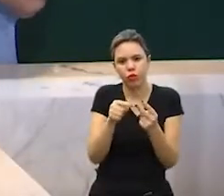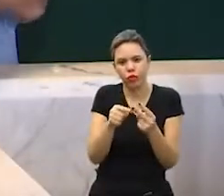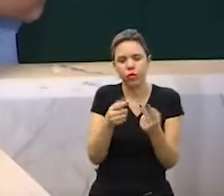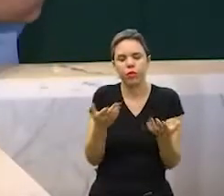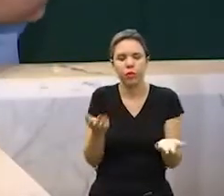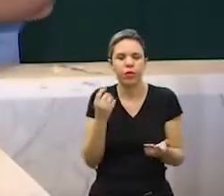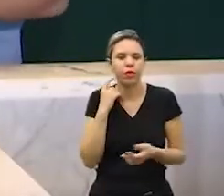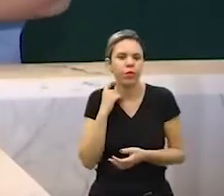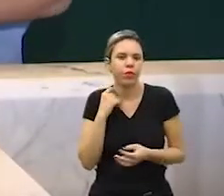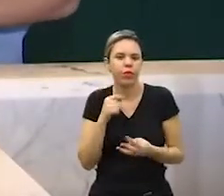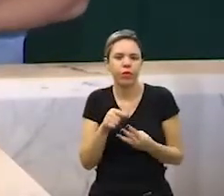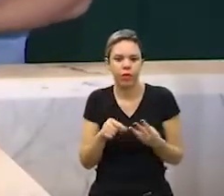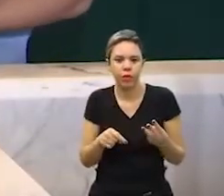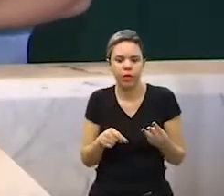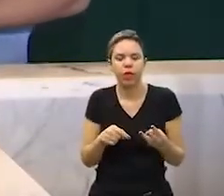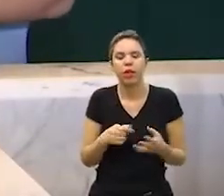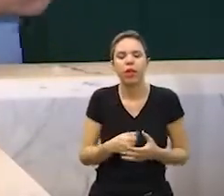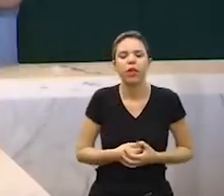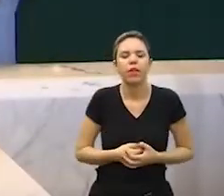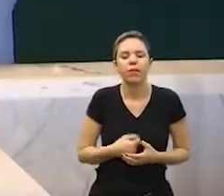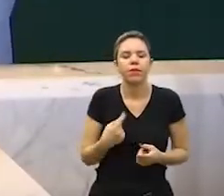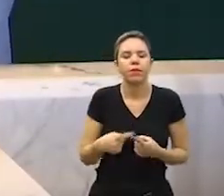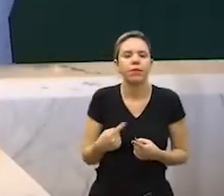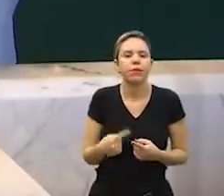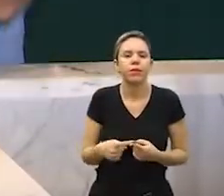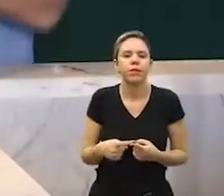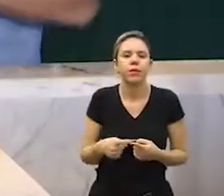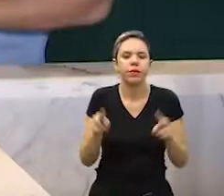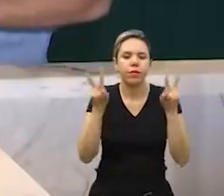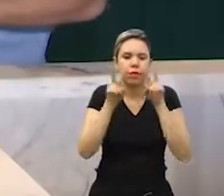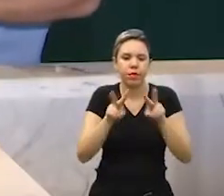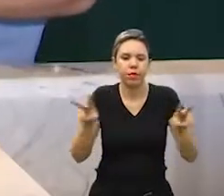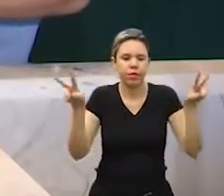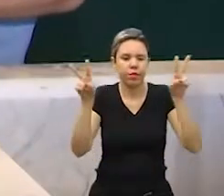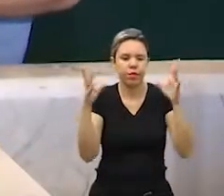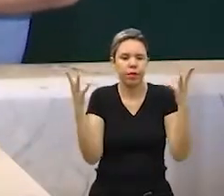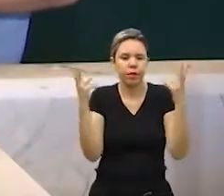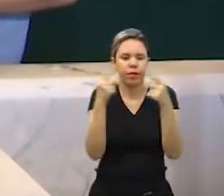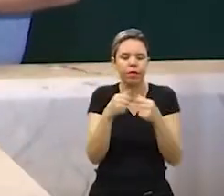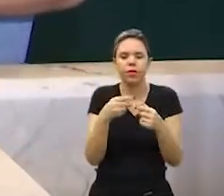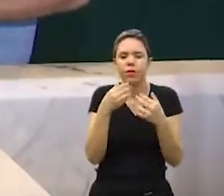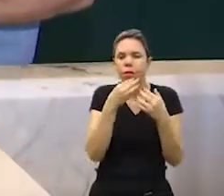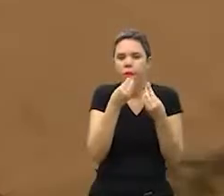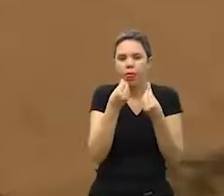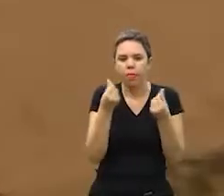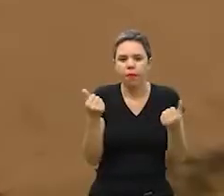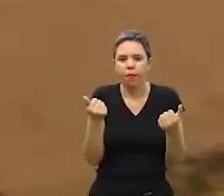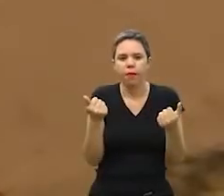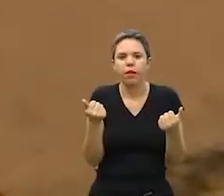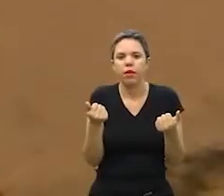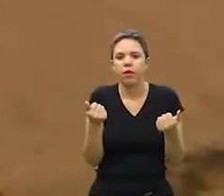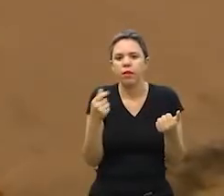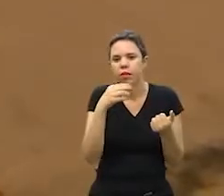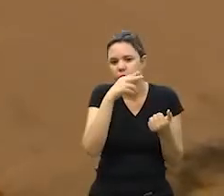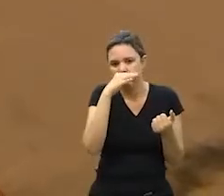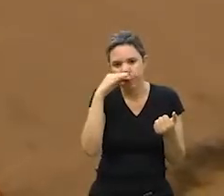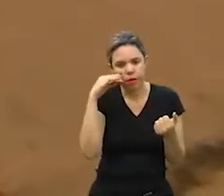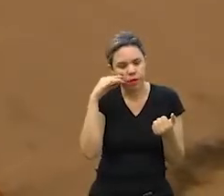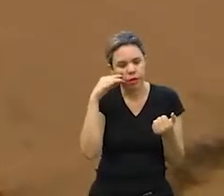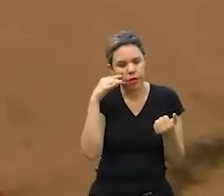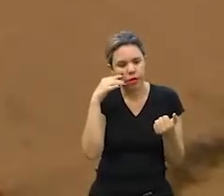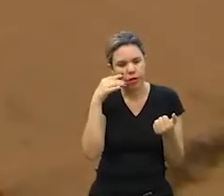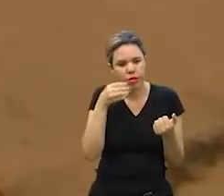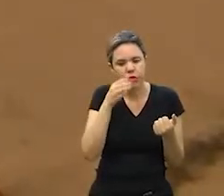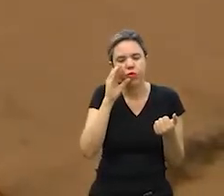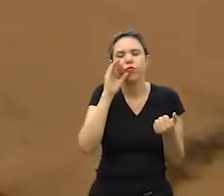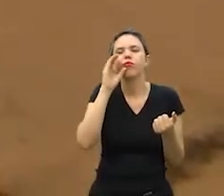2 sentidos, né? 3 sentidos. Né? Porque o visual, né? O paladar e o olfato. Porque na hora que